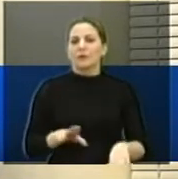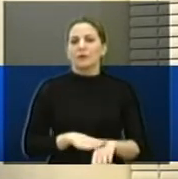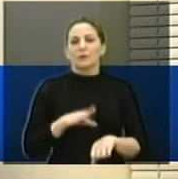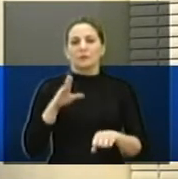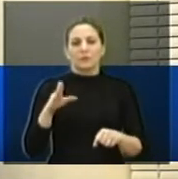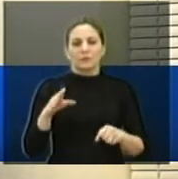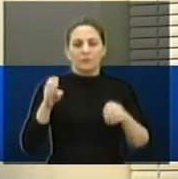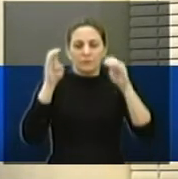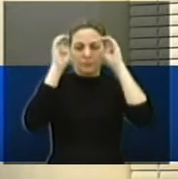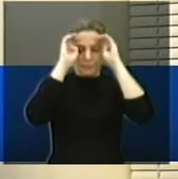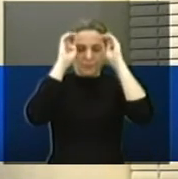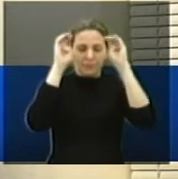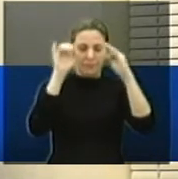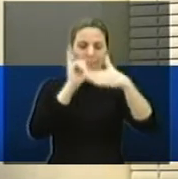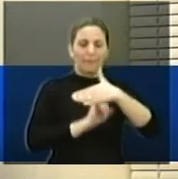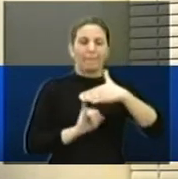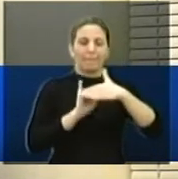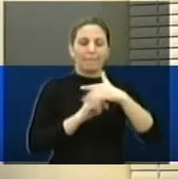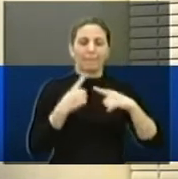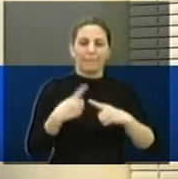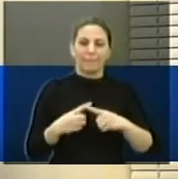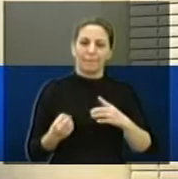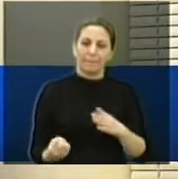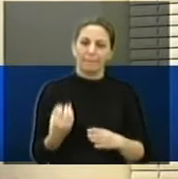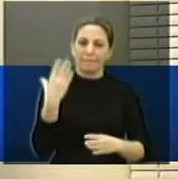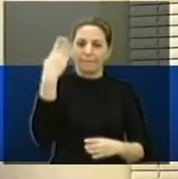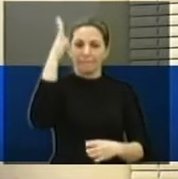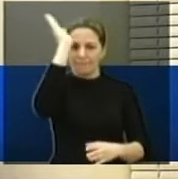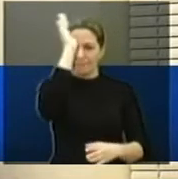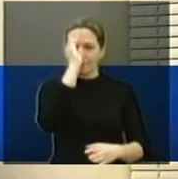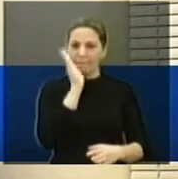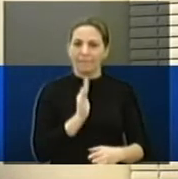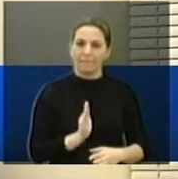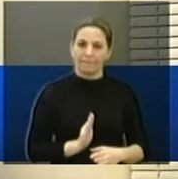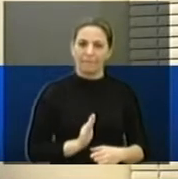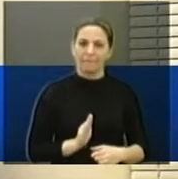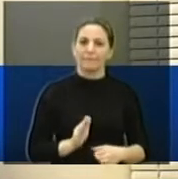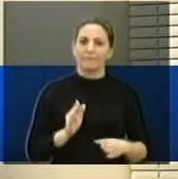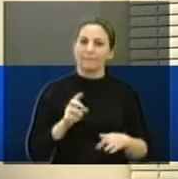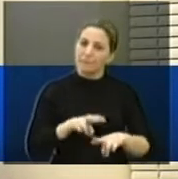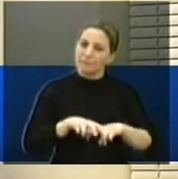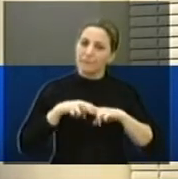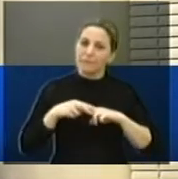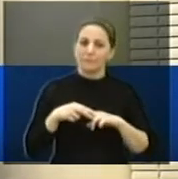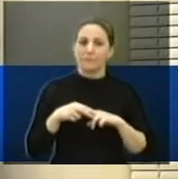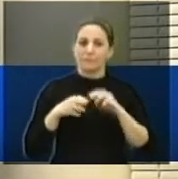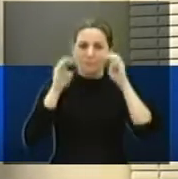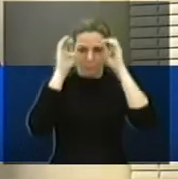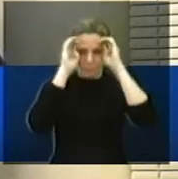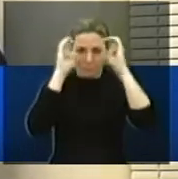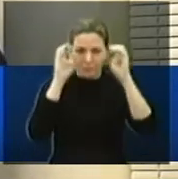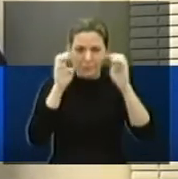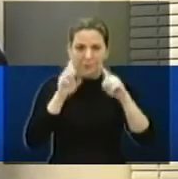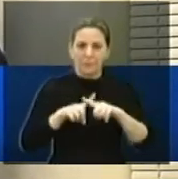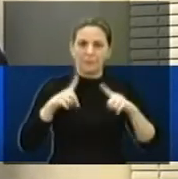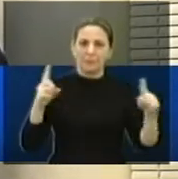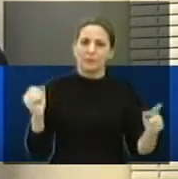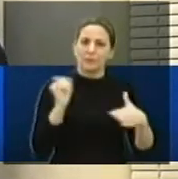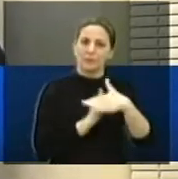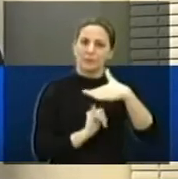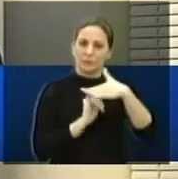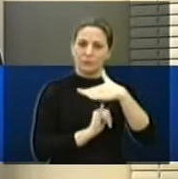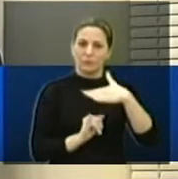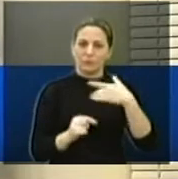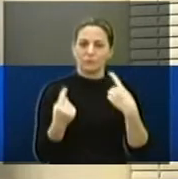então tem que respeitar as instituições porque o que está acontecendo no brasil é por isso porque ninguém respeita mais as instituições